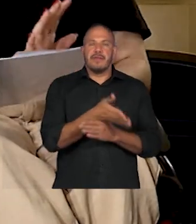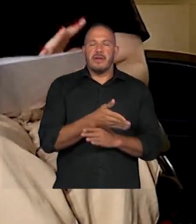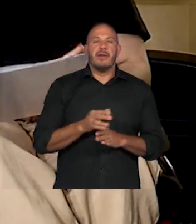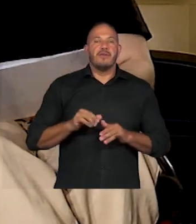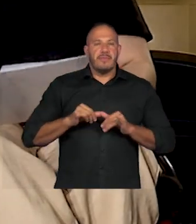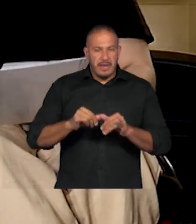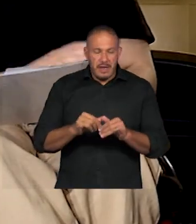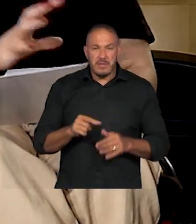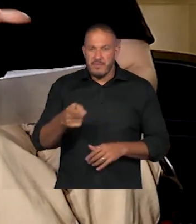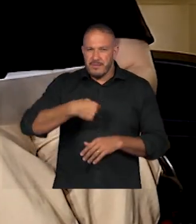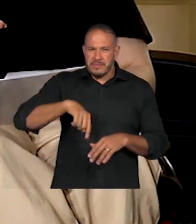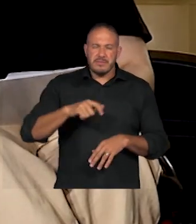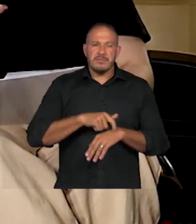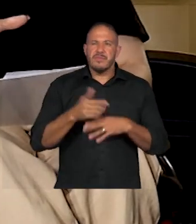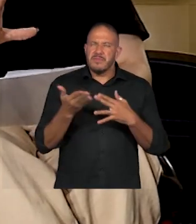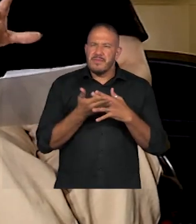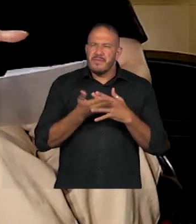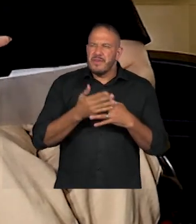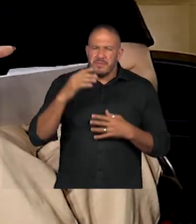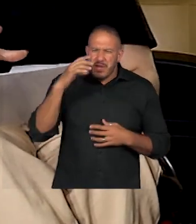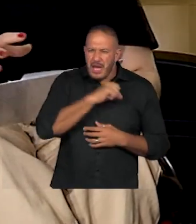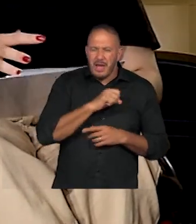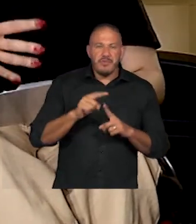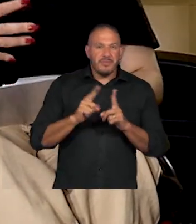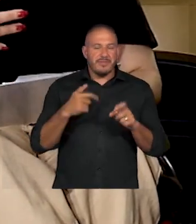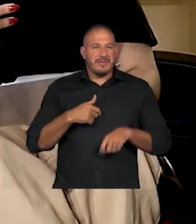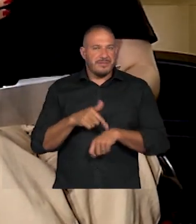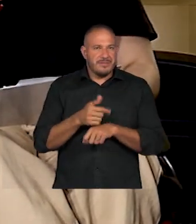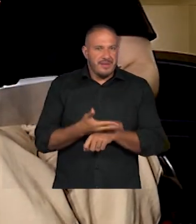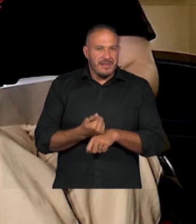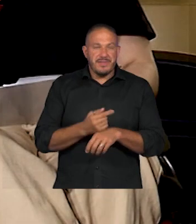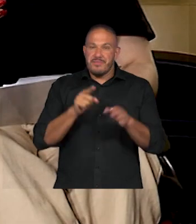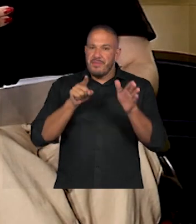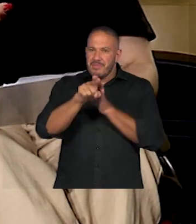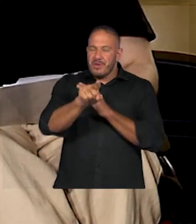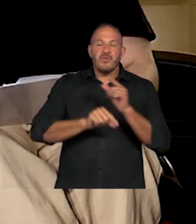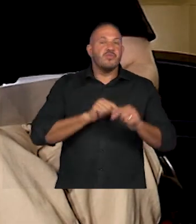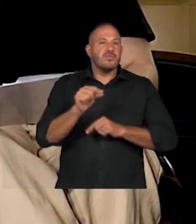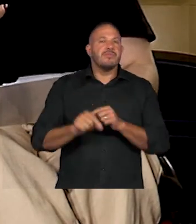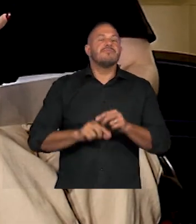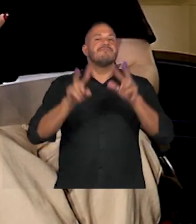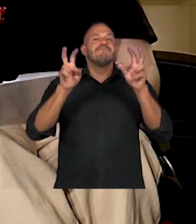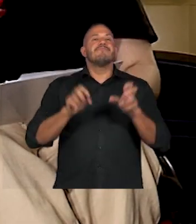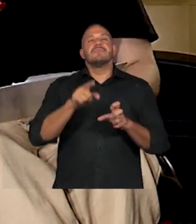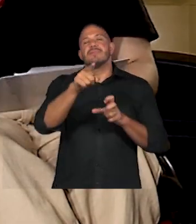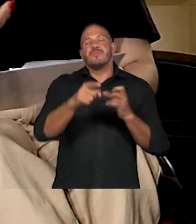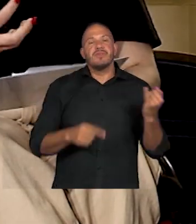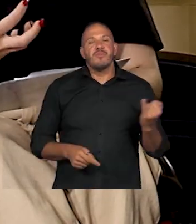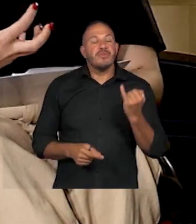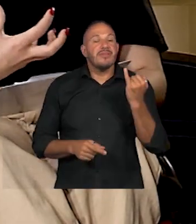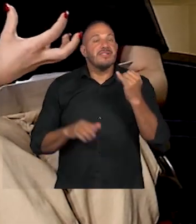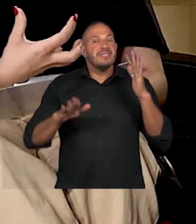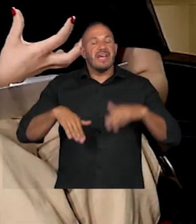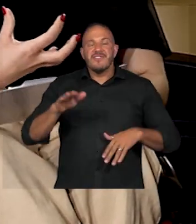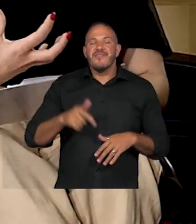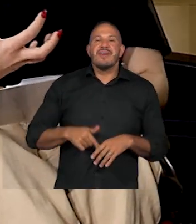uma pausa aqui, bem rapidinho, mas eu quero deixar uma pergunta no ar agora sobre uma questão que é muito importante e às vezes um pouco escassa para nós pessoas com